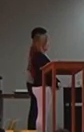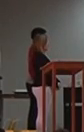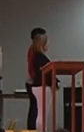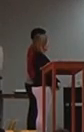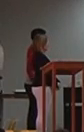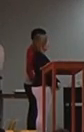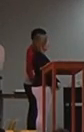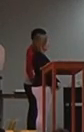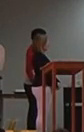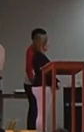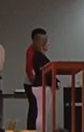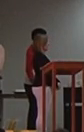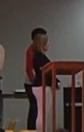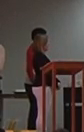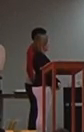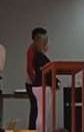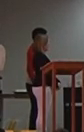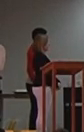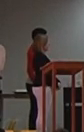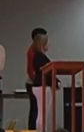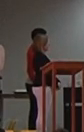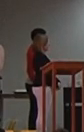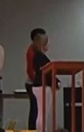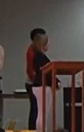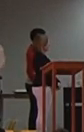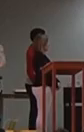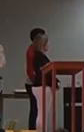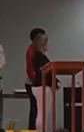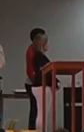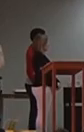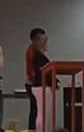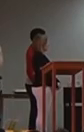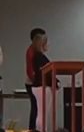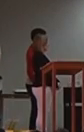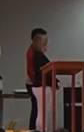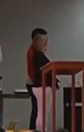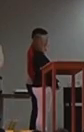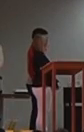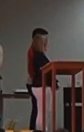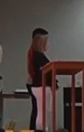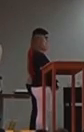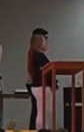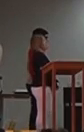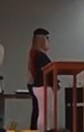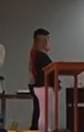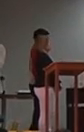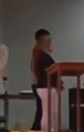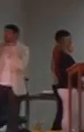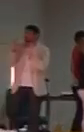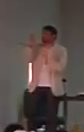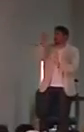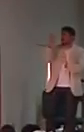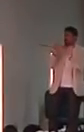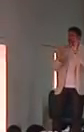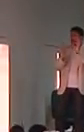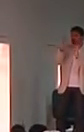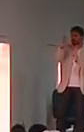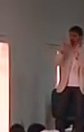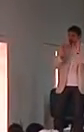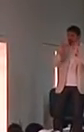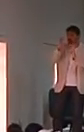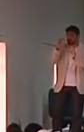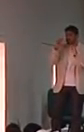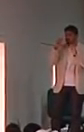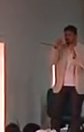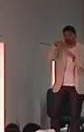reitorado, o que você pretenderia fazer em termos de uma estrutura que bancasse a